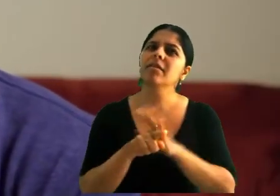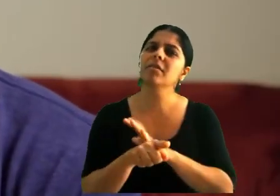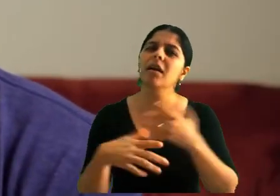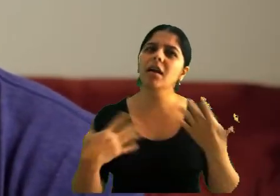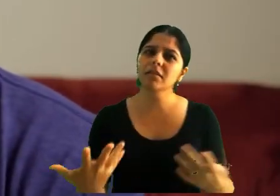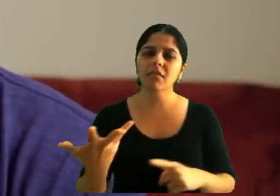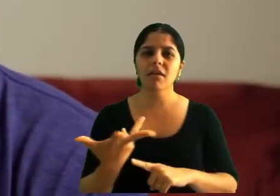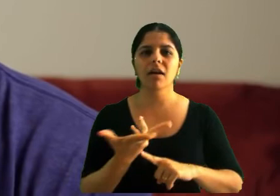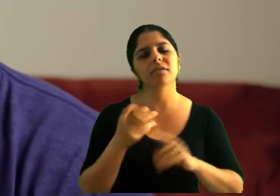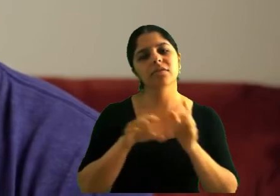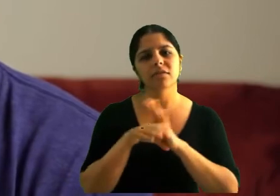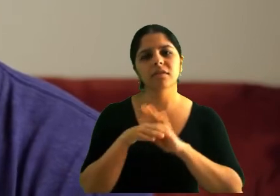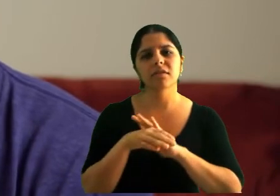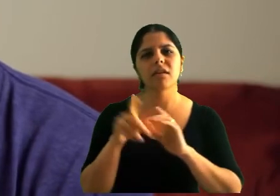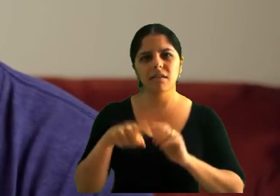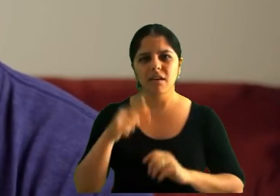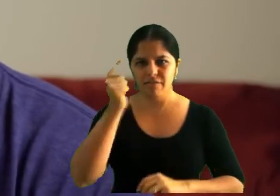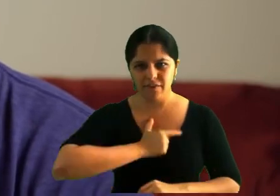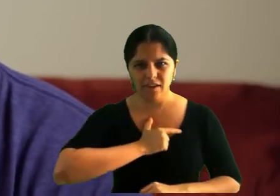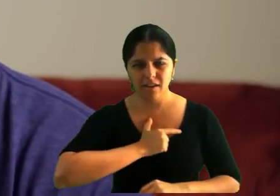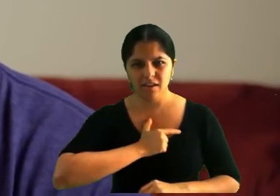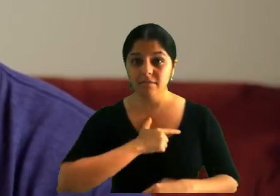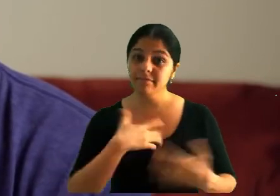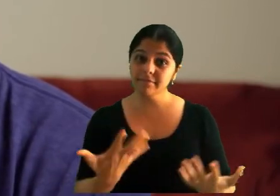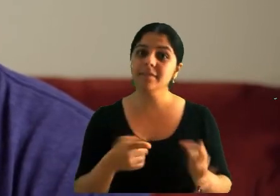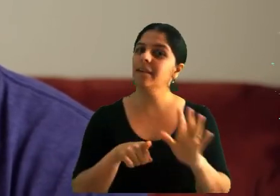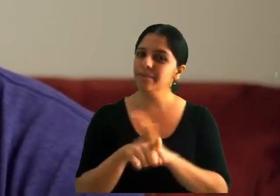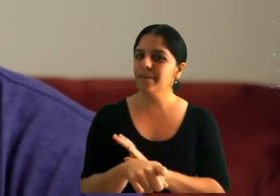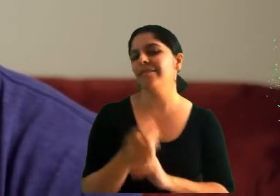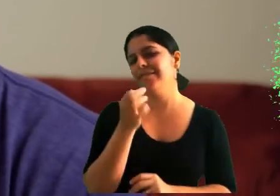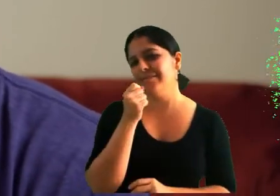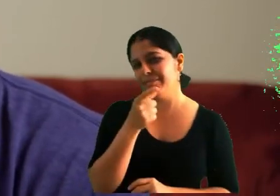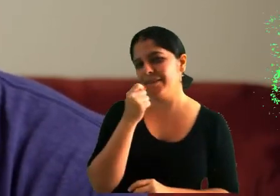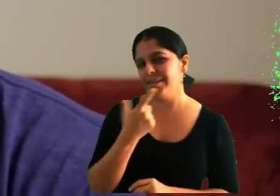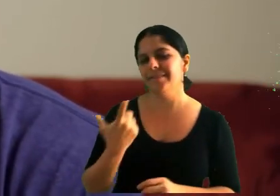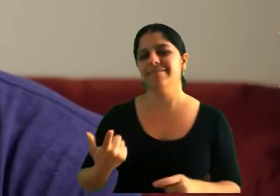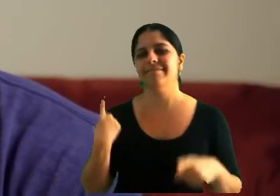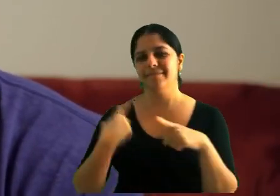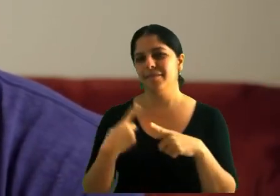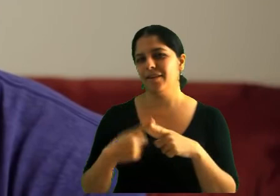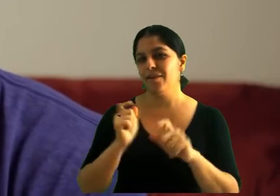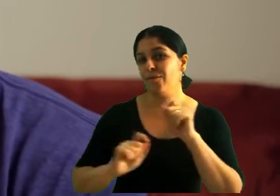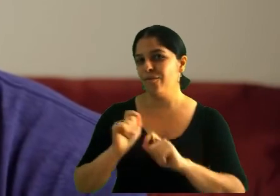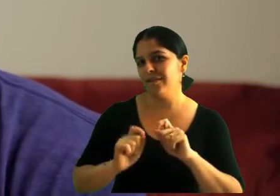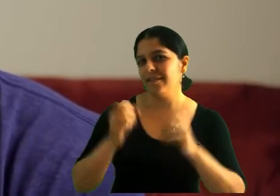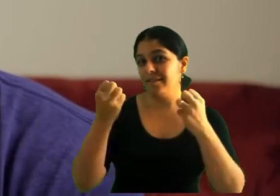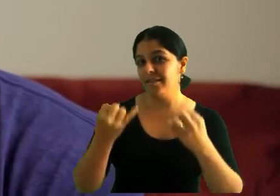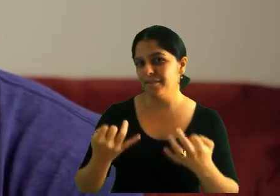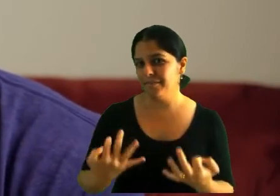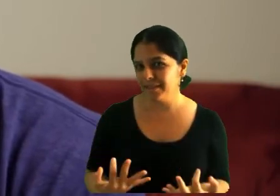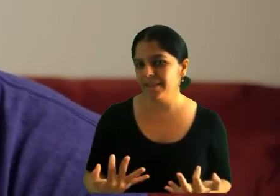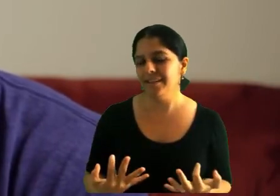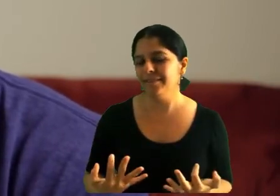perguntando o seguinte: então a arte conceitual é uma arte feia? E essa é uma pergunta do tipo pegadinha, porque o que está em